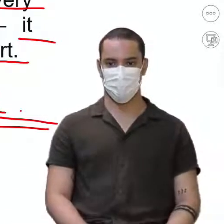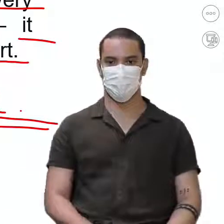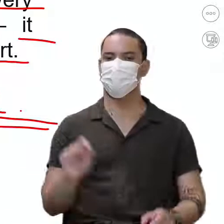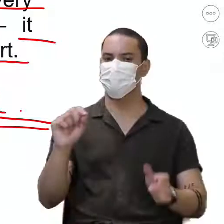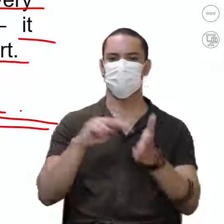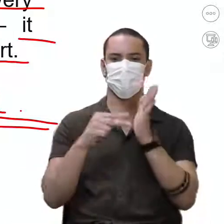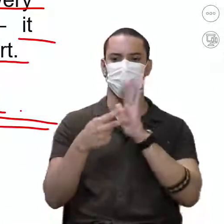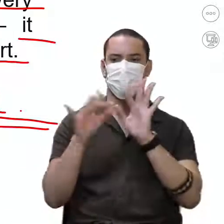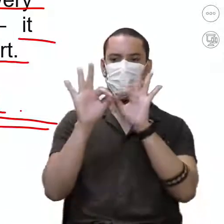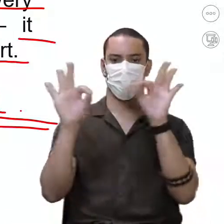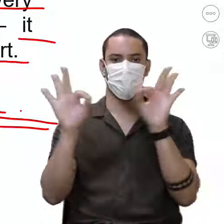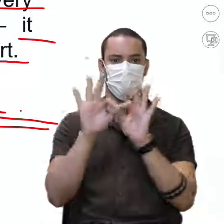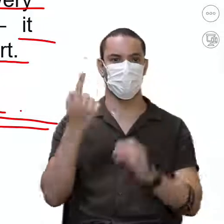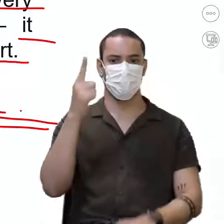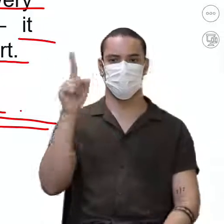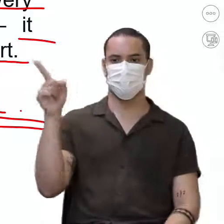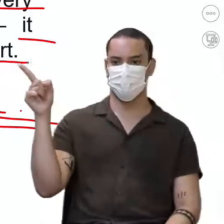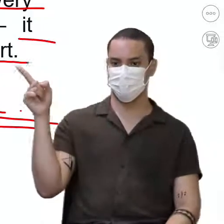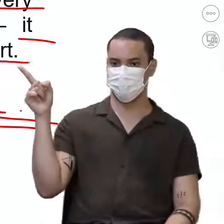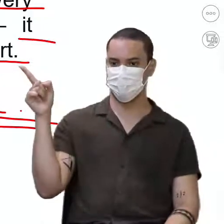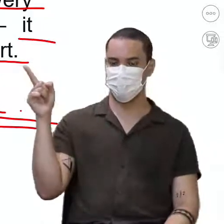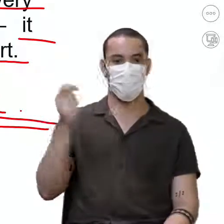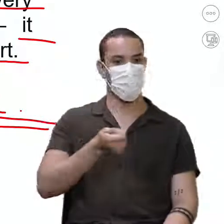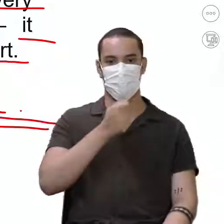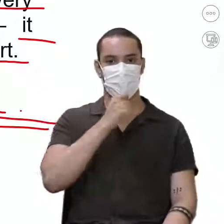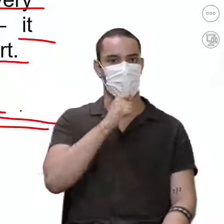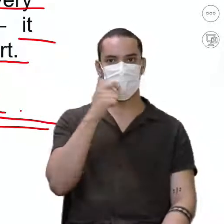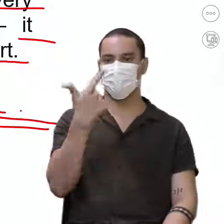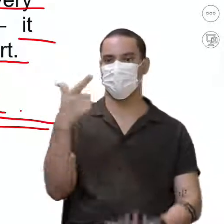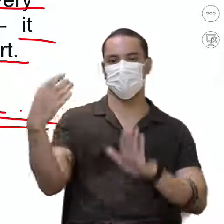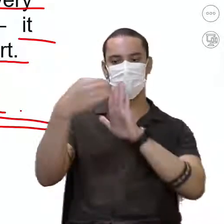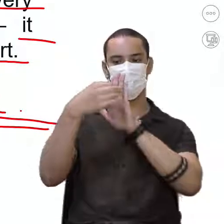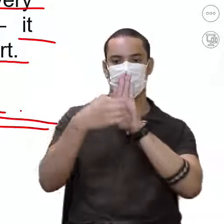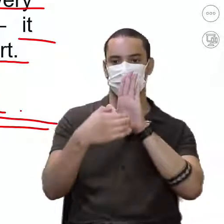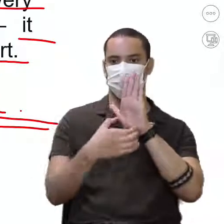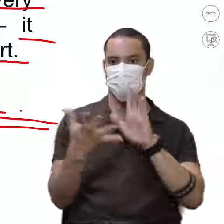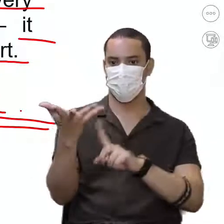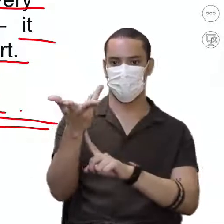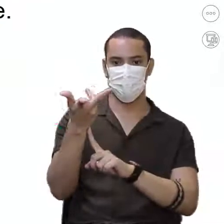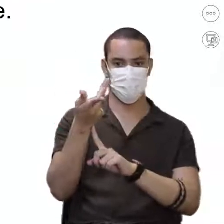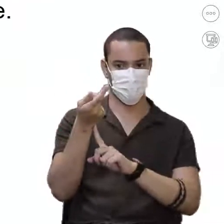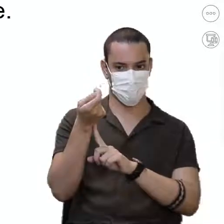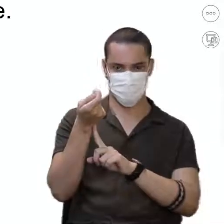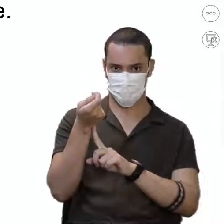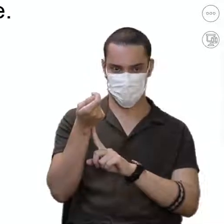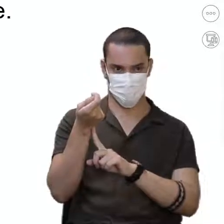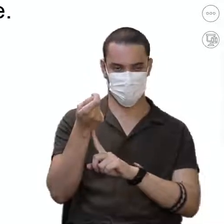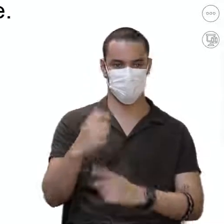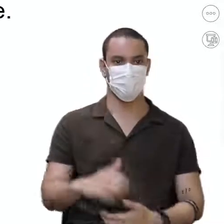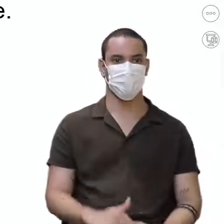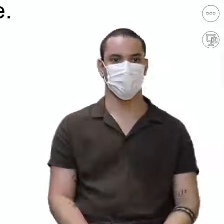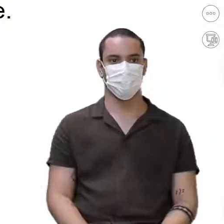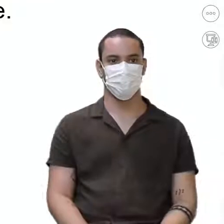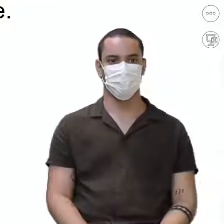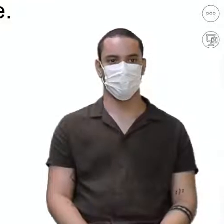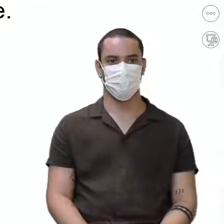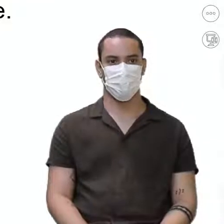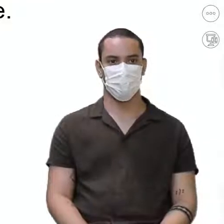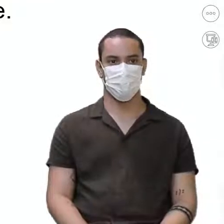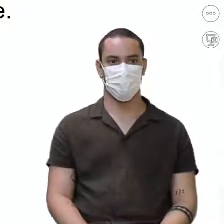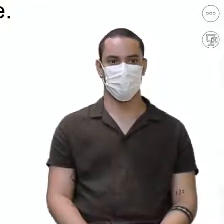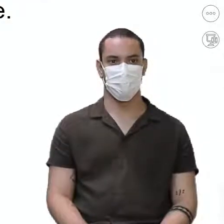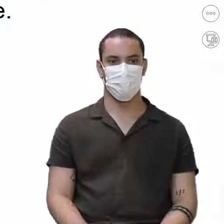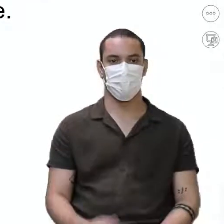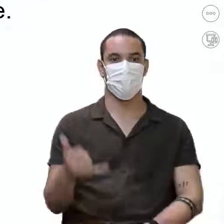been classed as art. Ainda não tinha sido classificado como arte. Certo? Aí, ó.